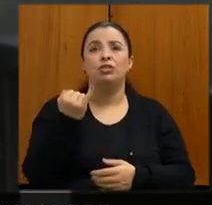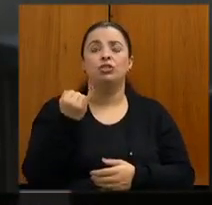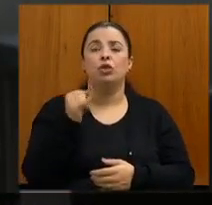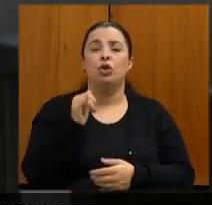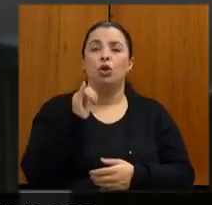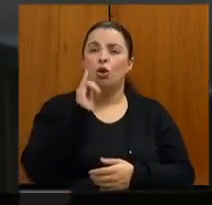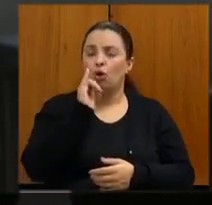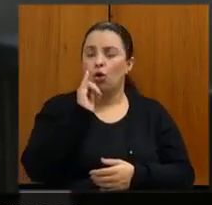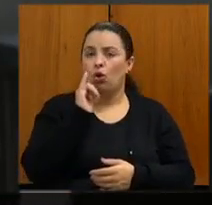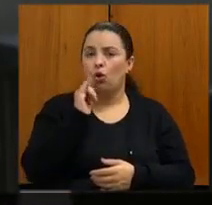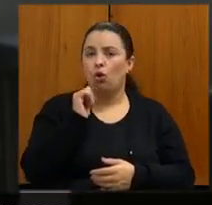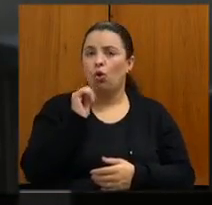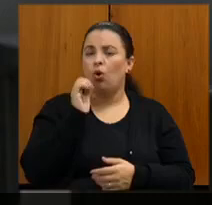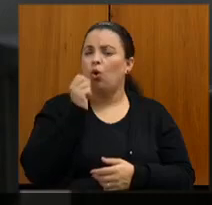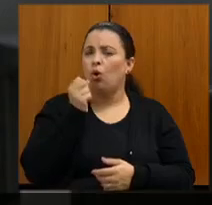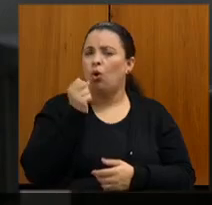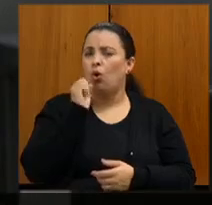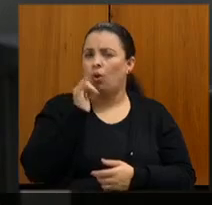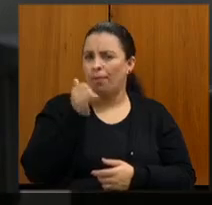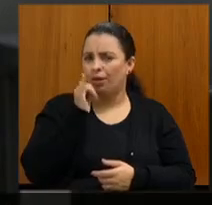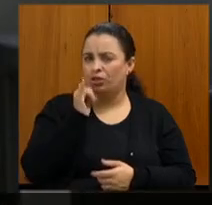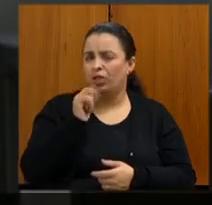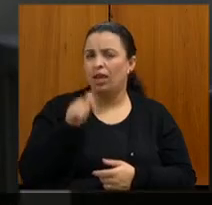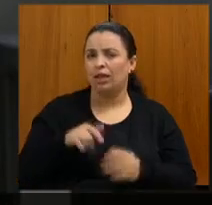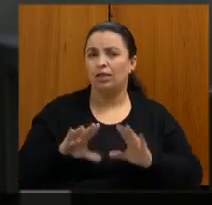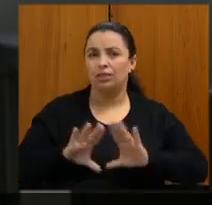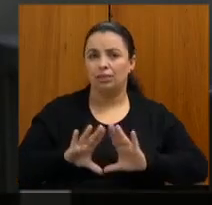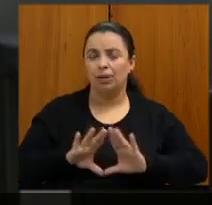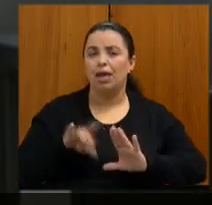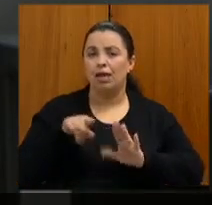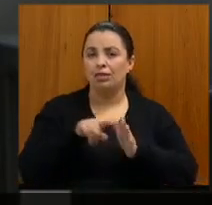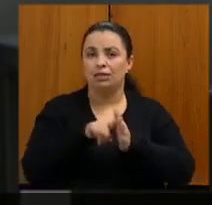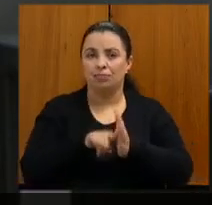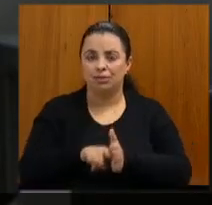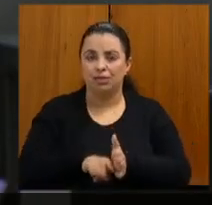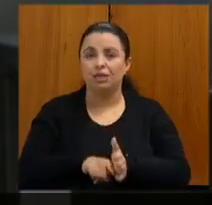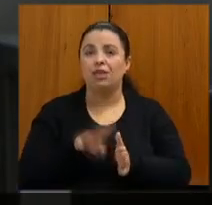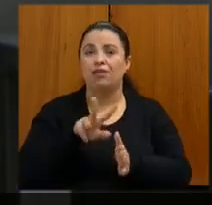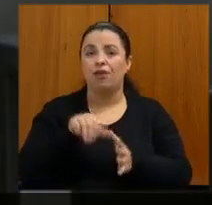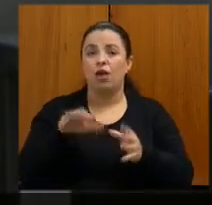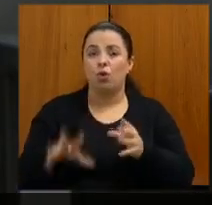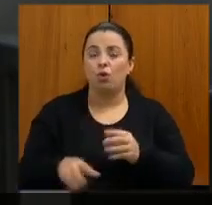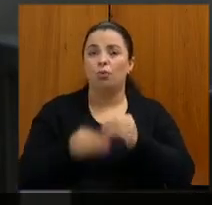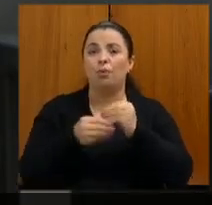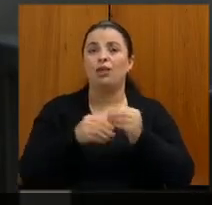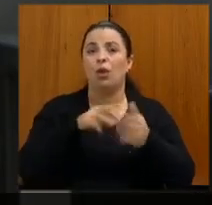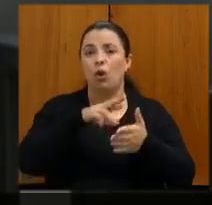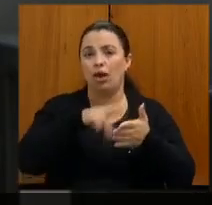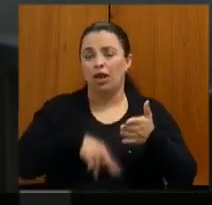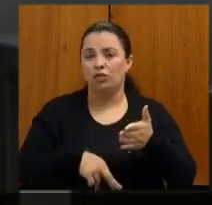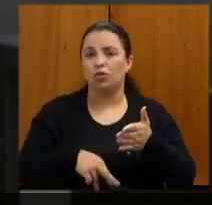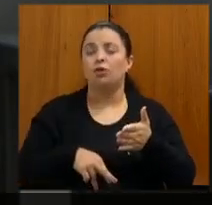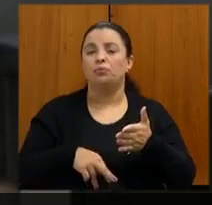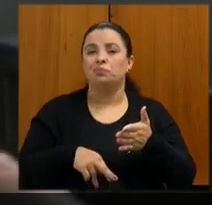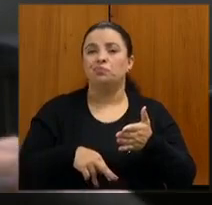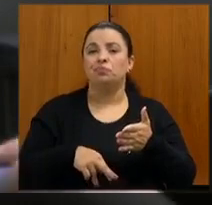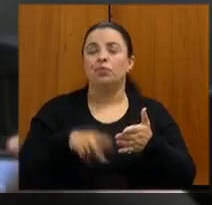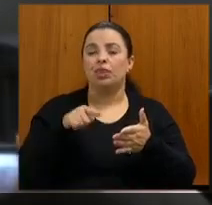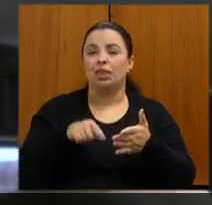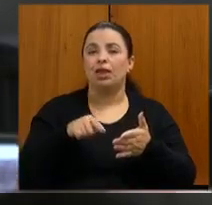que acho que serviram para complementar o relatório que não se faremos aqui das me avisa